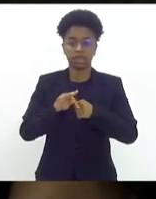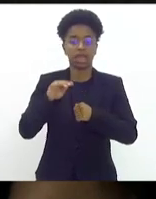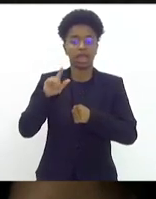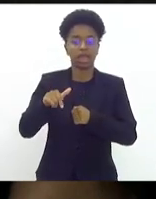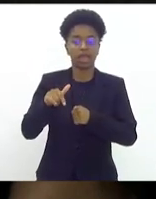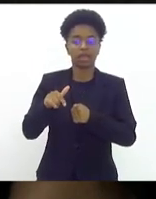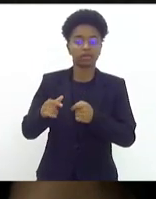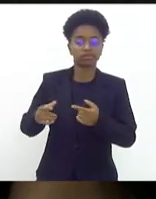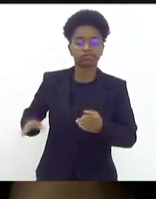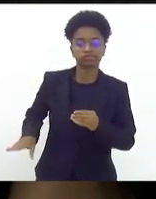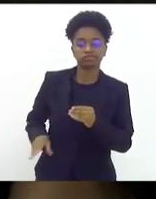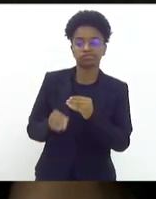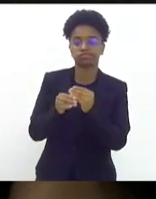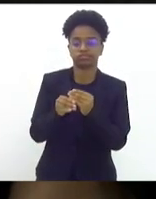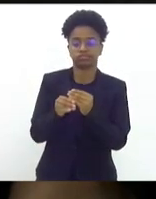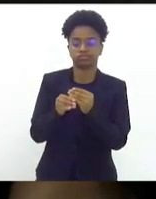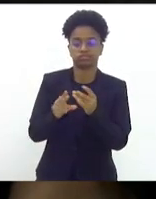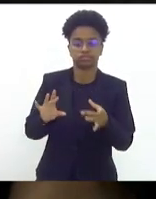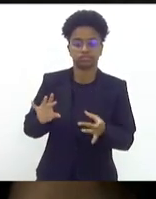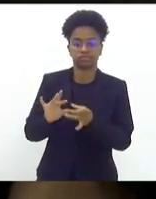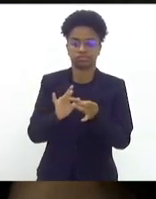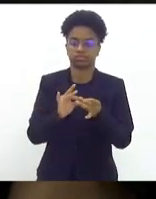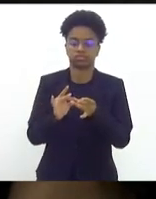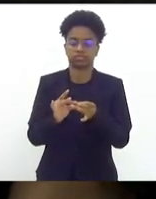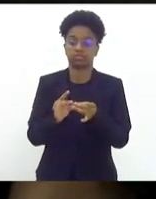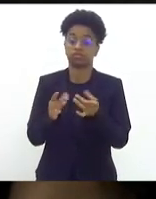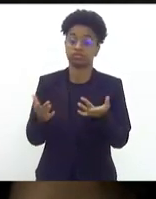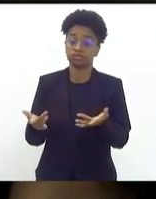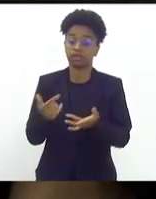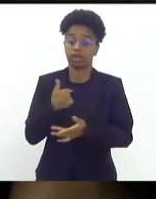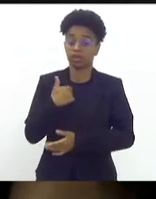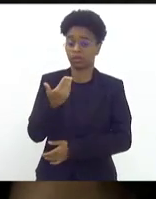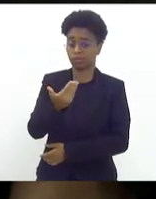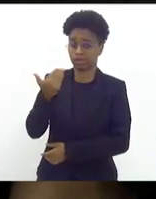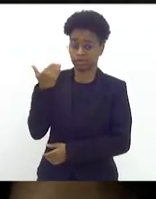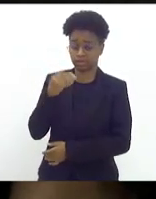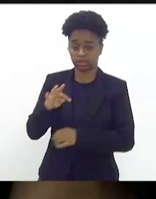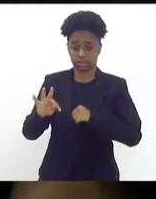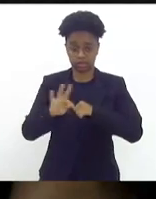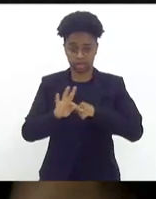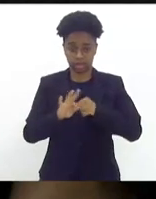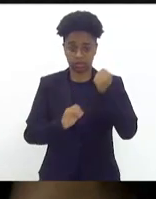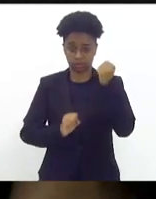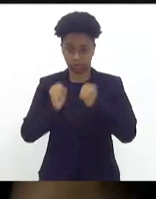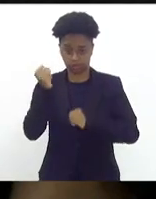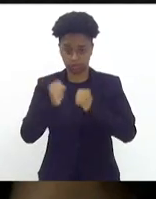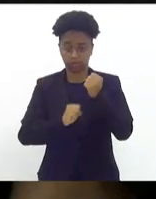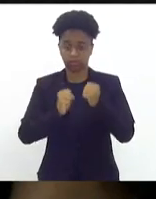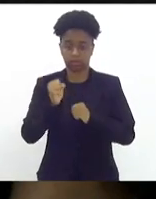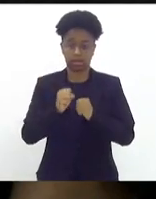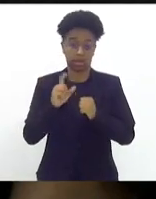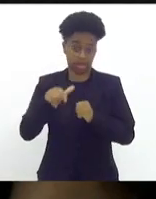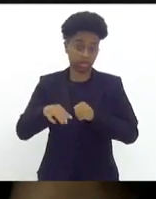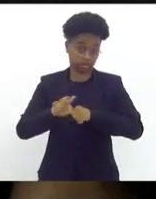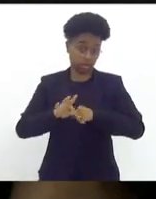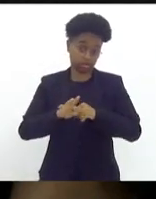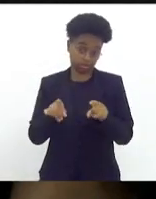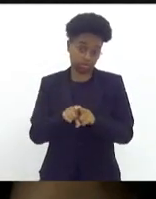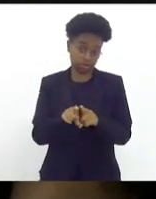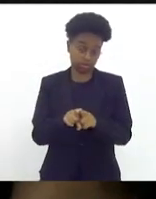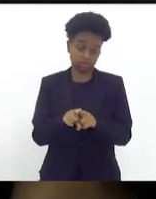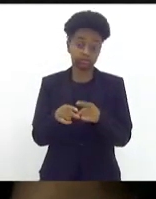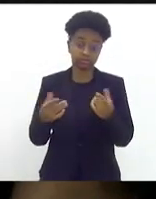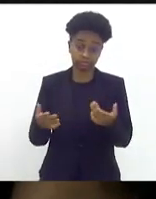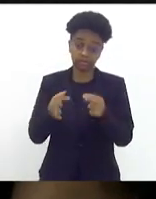mutuamente complementares. Eu, quando fui técnico industrial, técnico industrial não deixa de ser um técnico industrial,